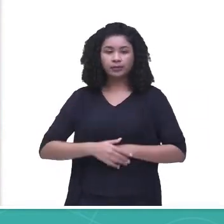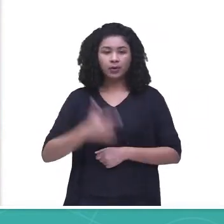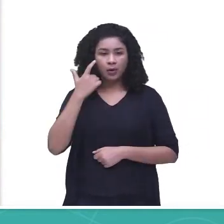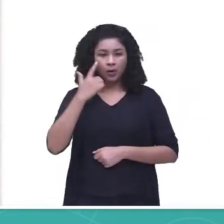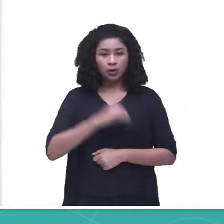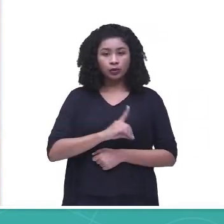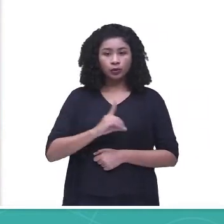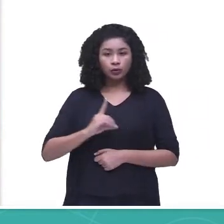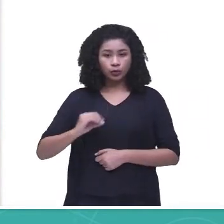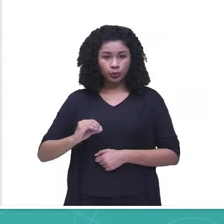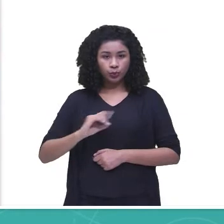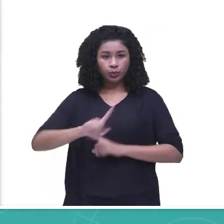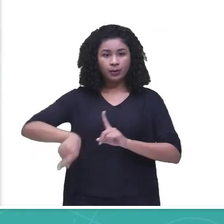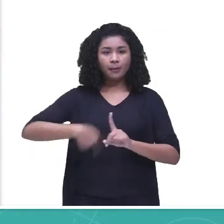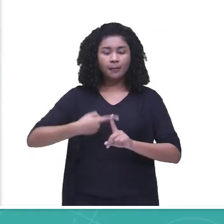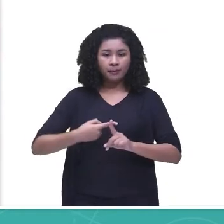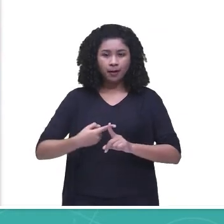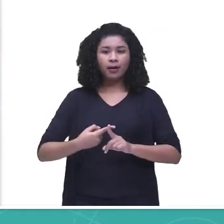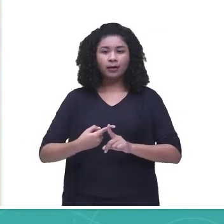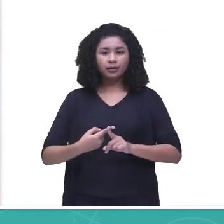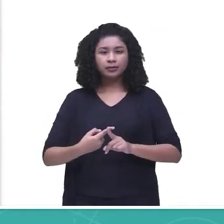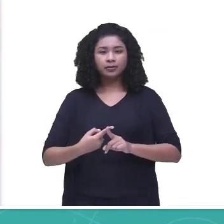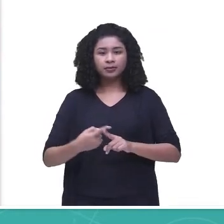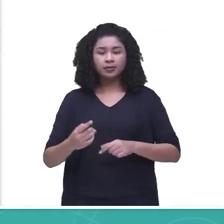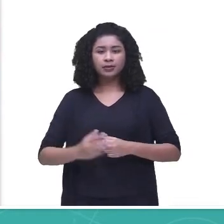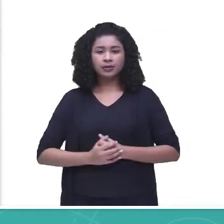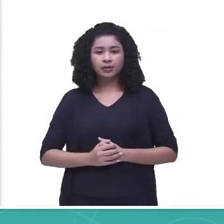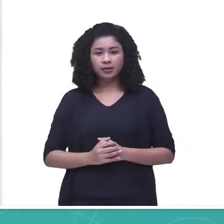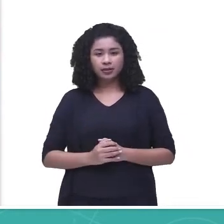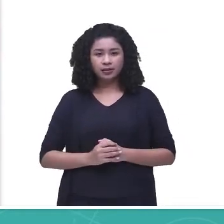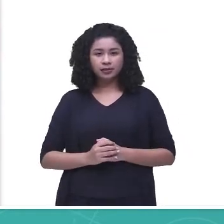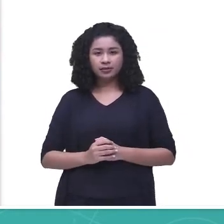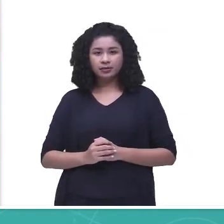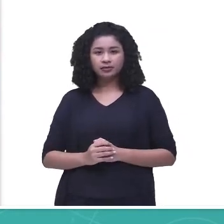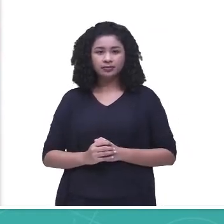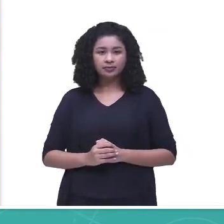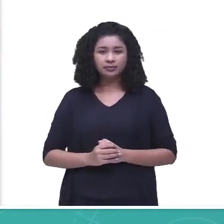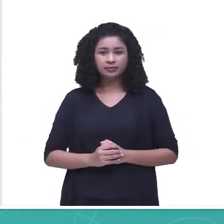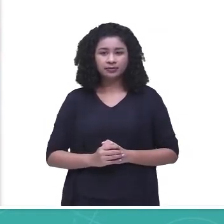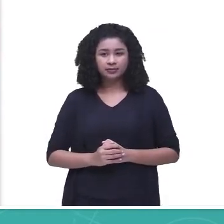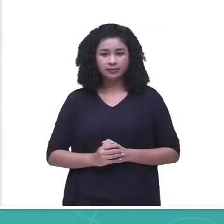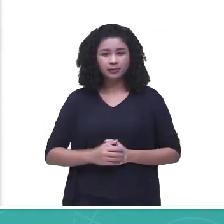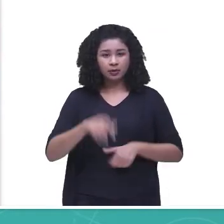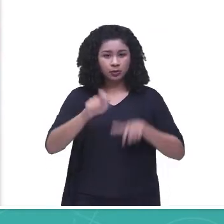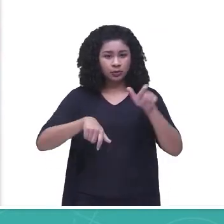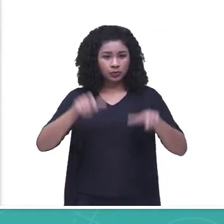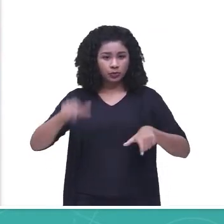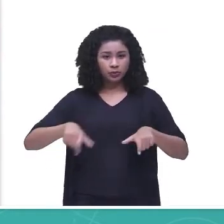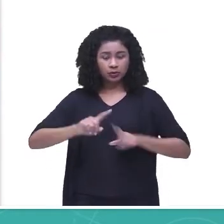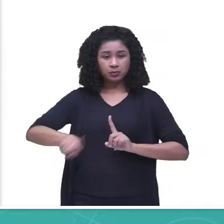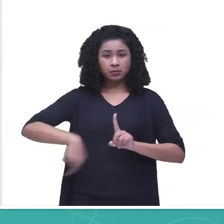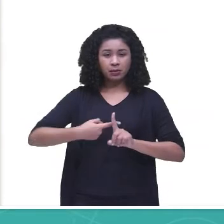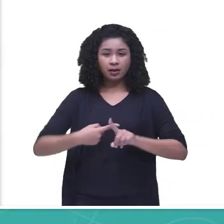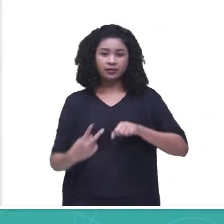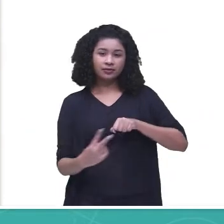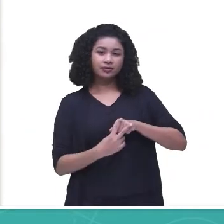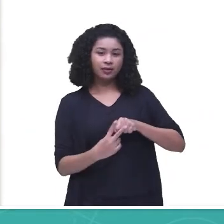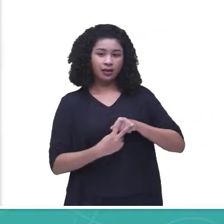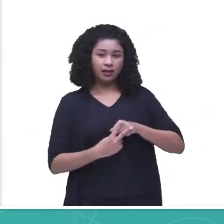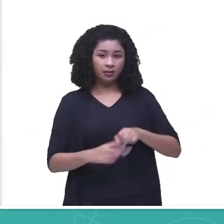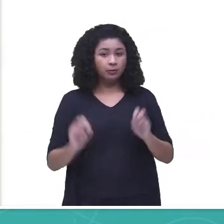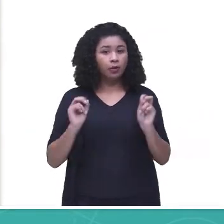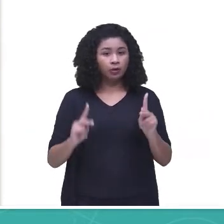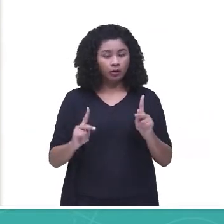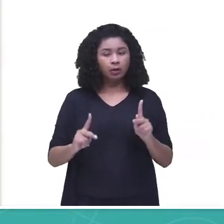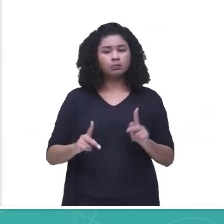o verbo, tá certo? Que nós vamos ver na sequência. Olha só, do mais sujeito mais verbo. Então, essa é a